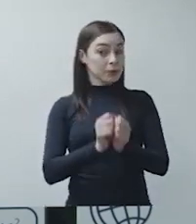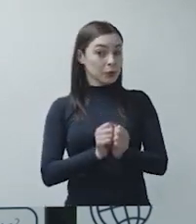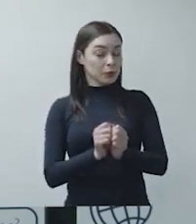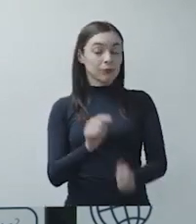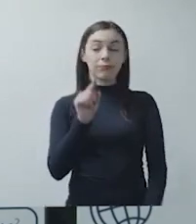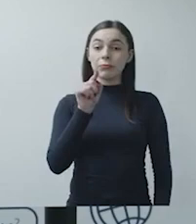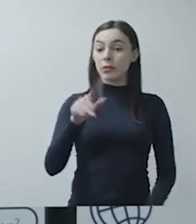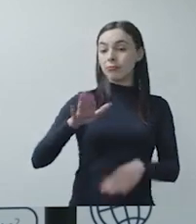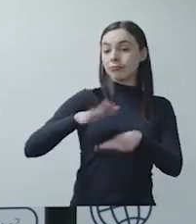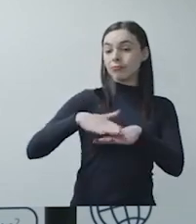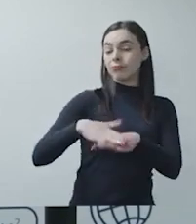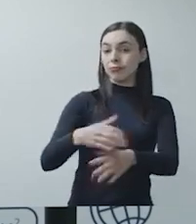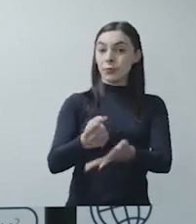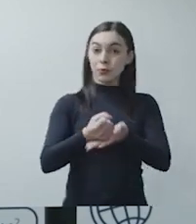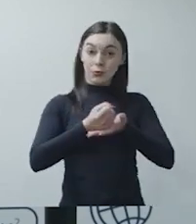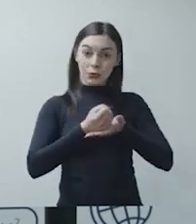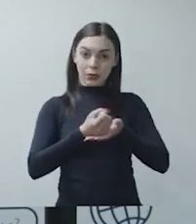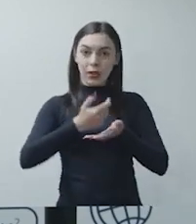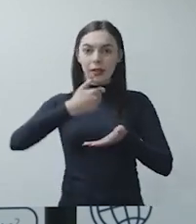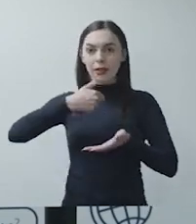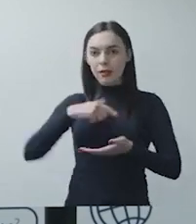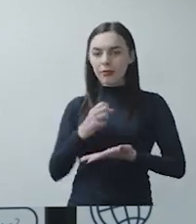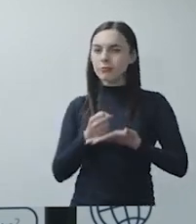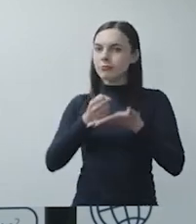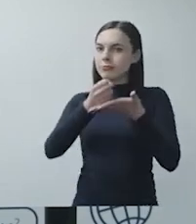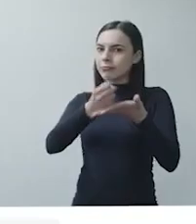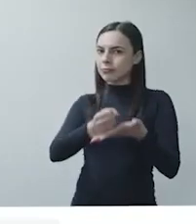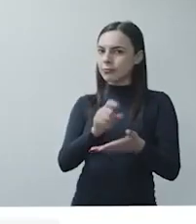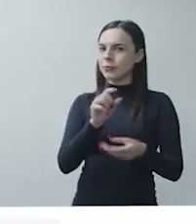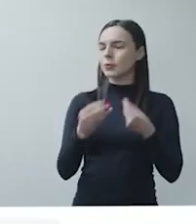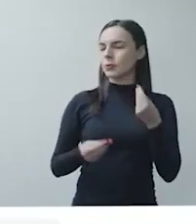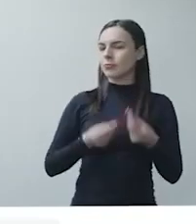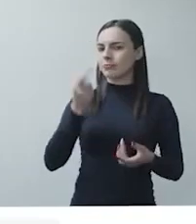me ajudar e eu ajudarei vocês a pensar.